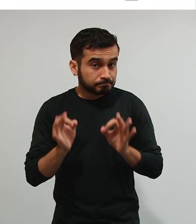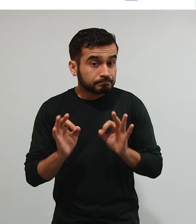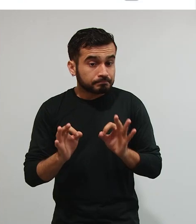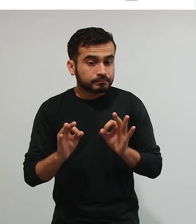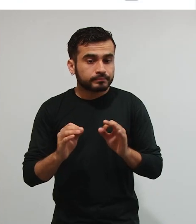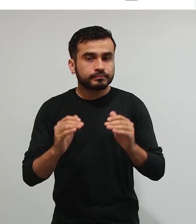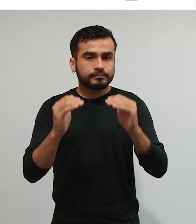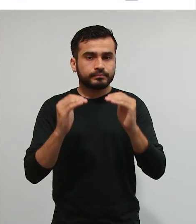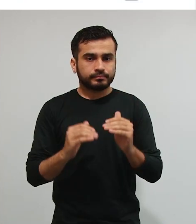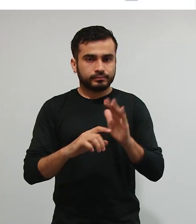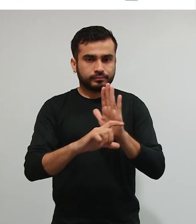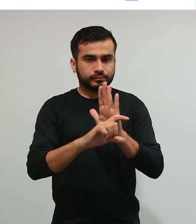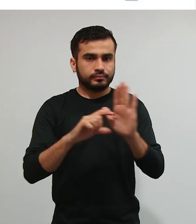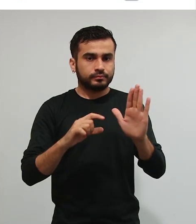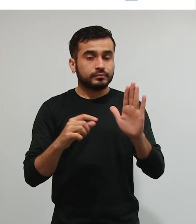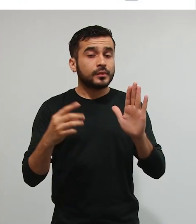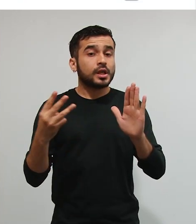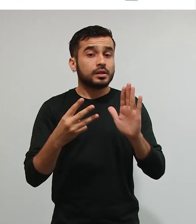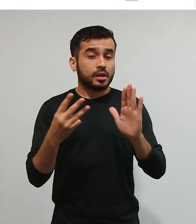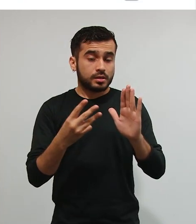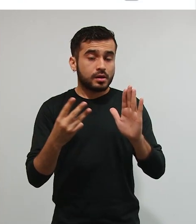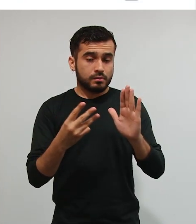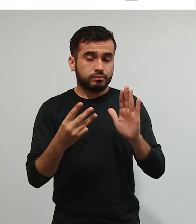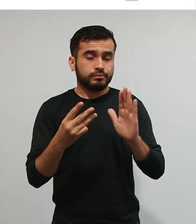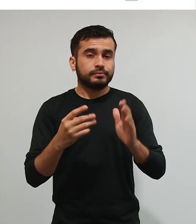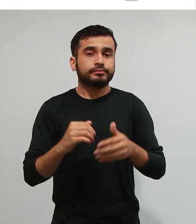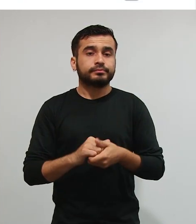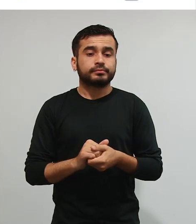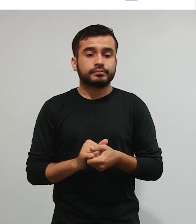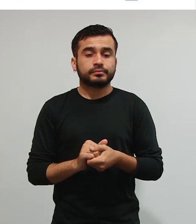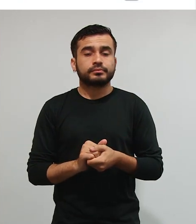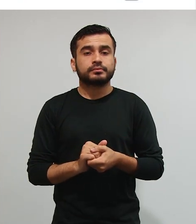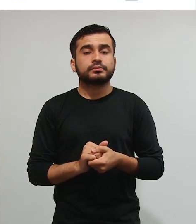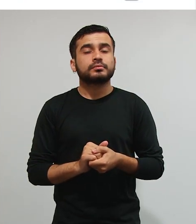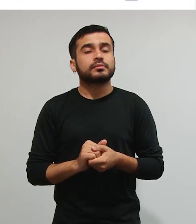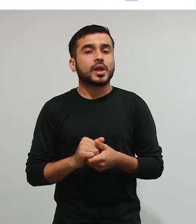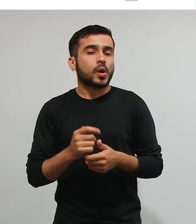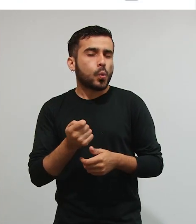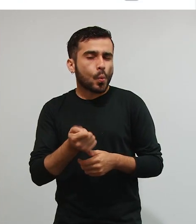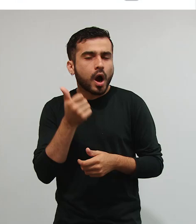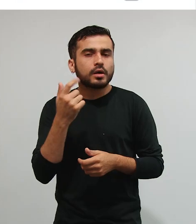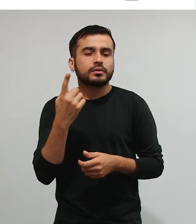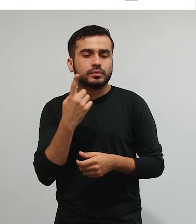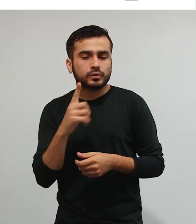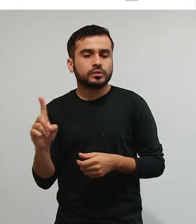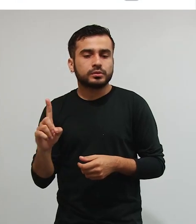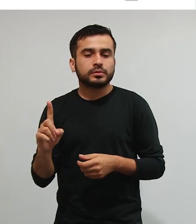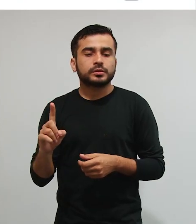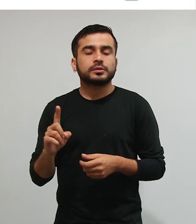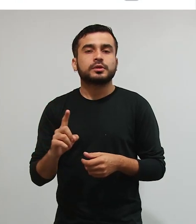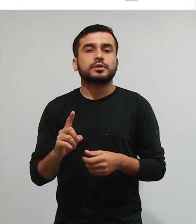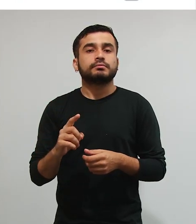Perfeito? E no último, que não é o último ainda, mas vou colocar,